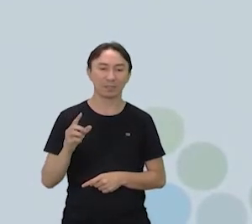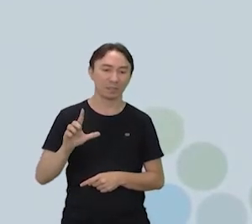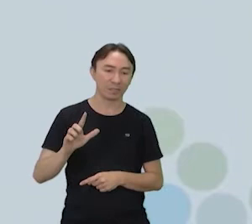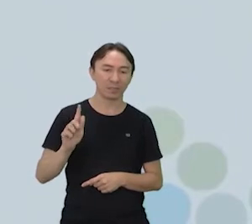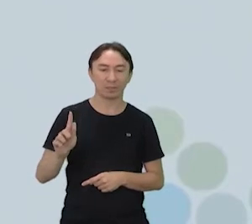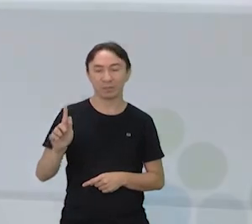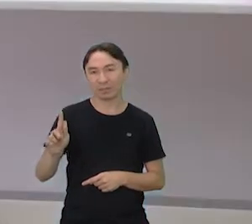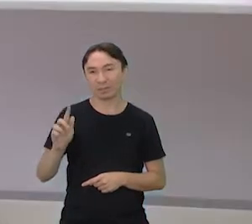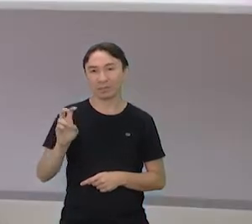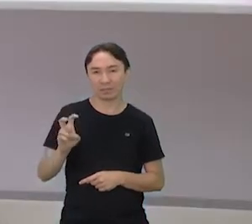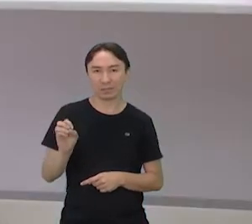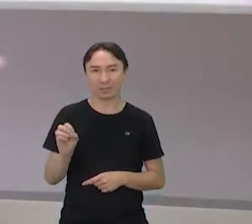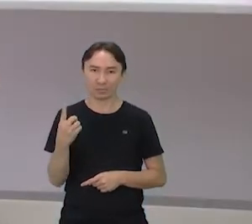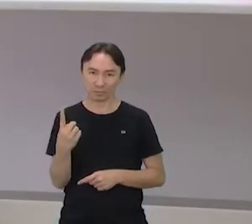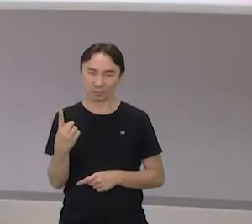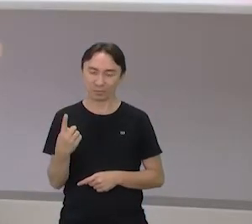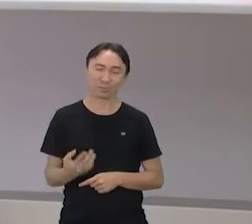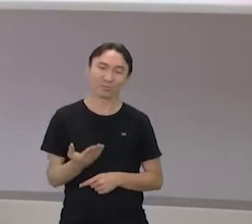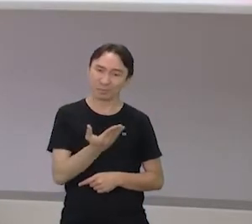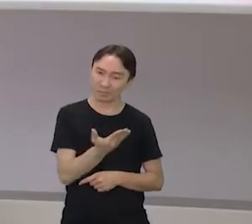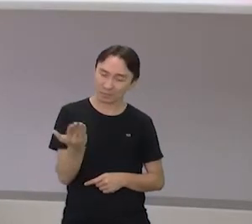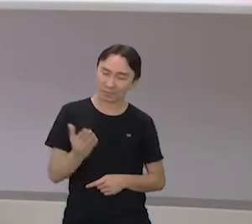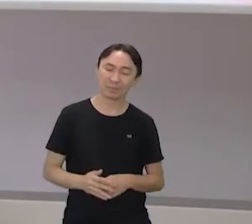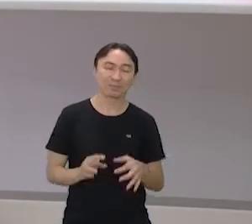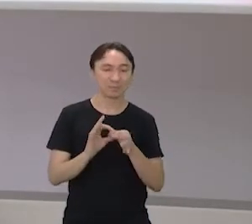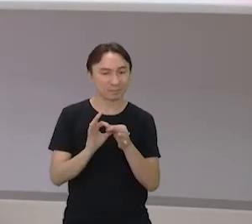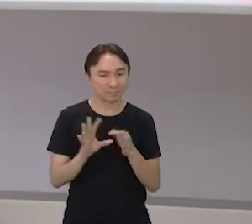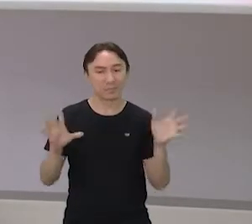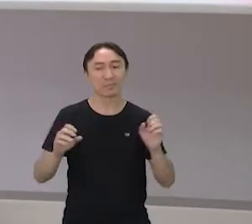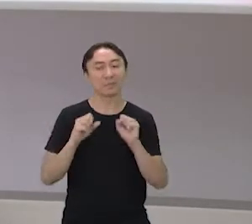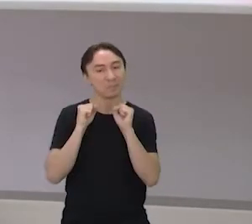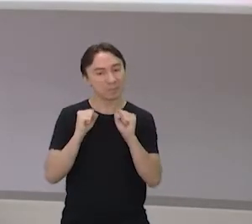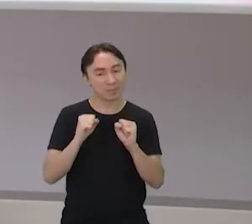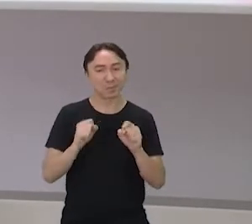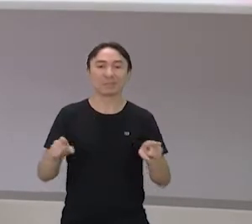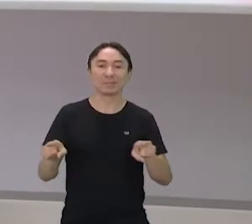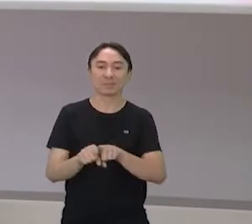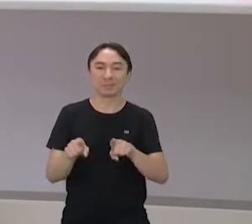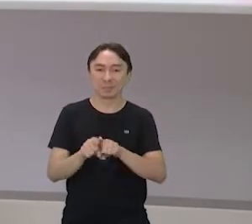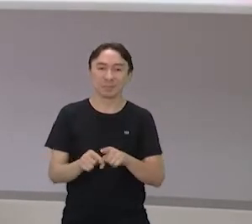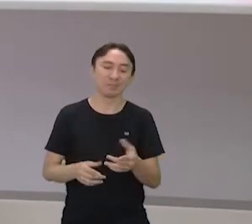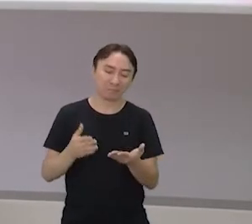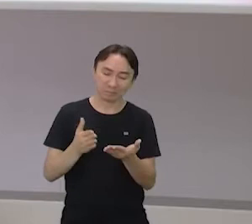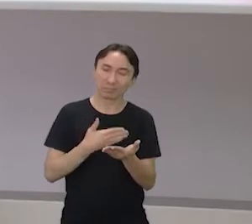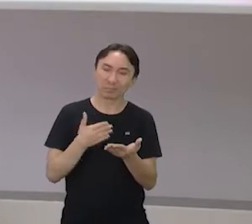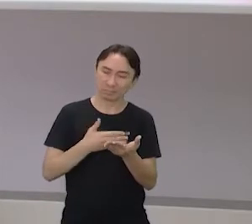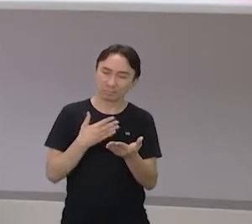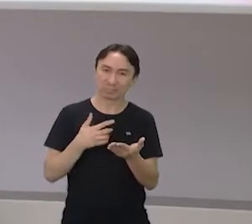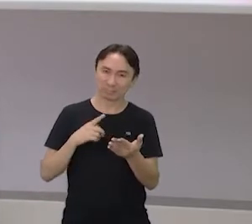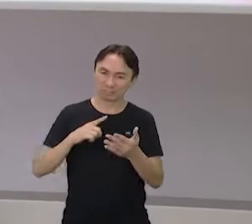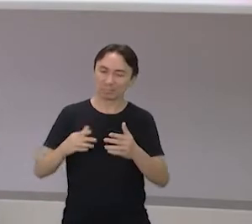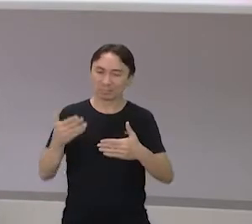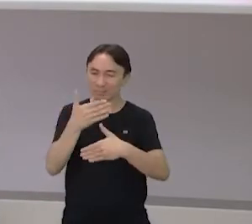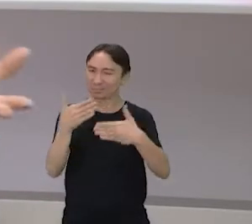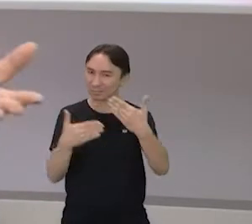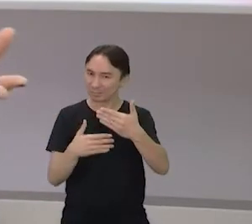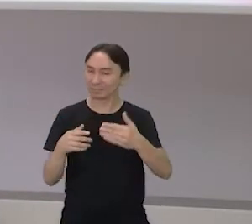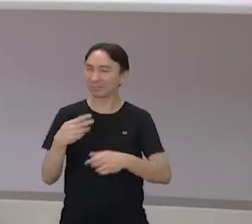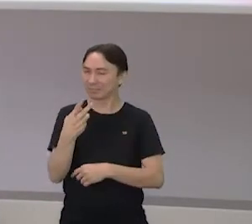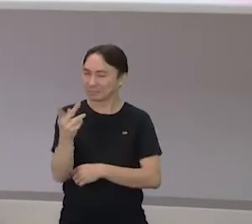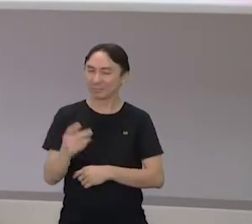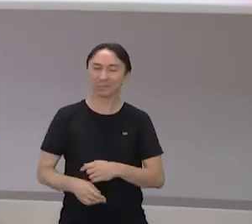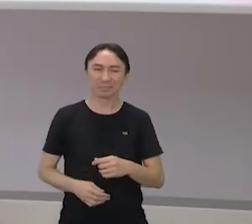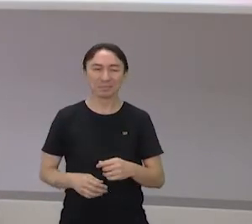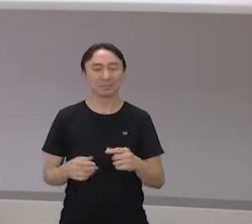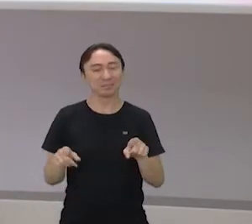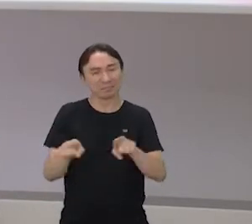EM-13-LGG 501. Professores, fiquem à vontade para pegar o material que também fica aí disponibilizado para vocês e também darem print na